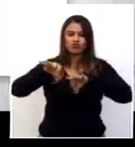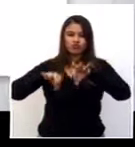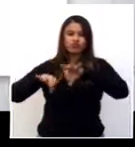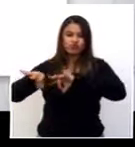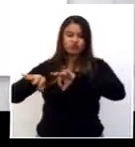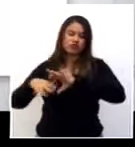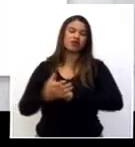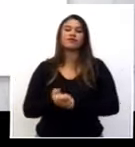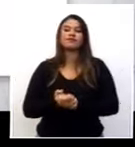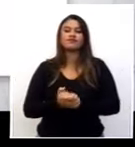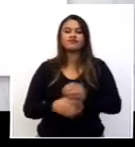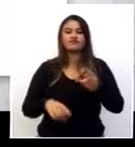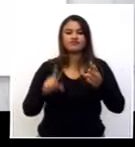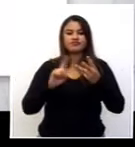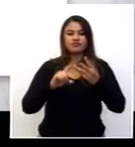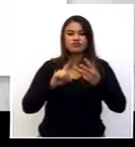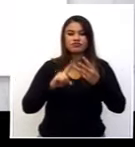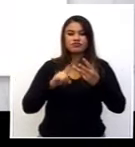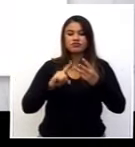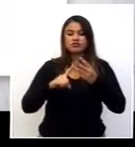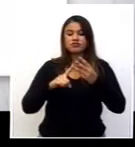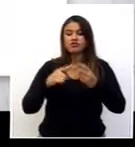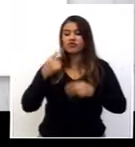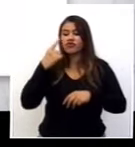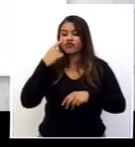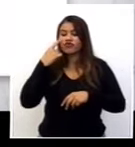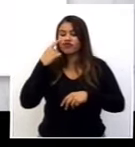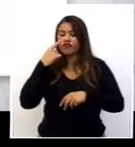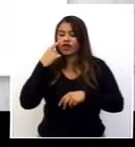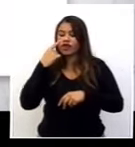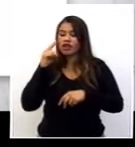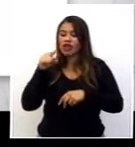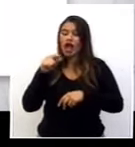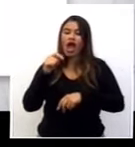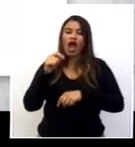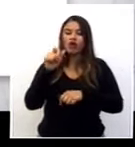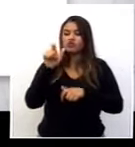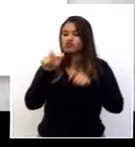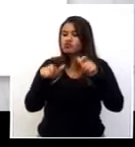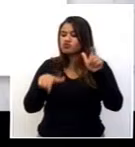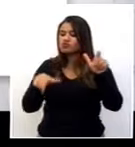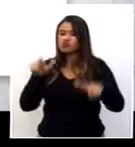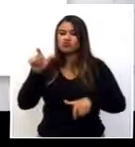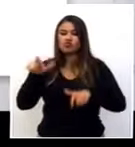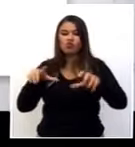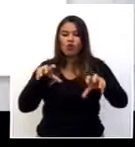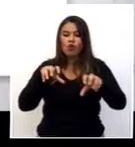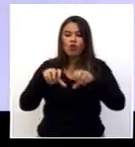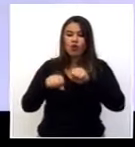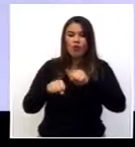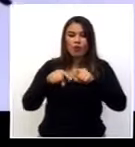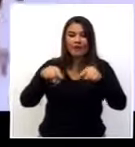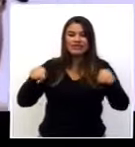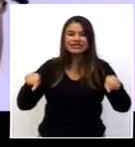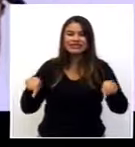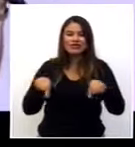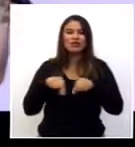Revisitar os critérios de formação de classe. Pensar nos critérios de formação de classe